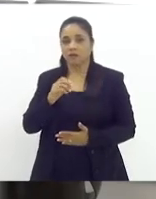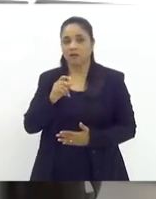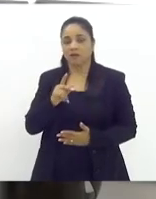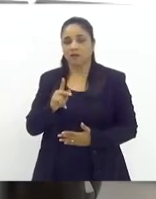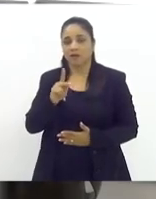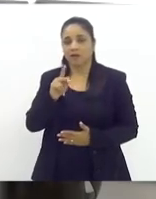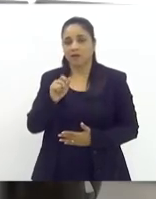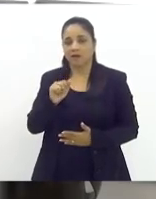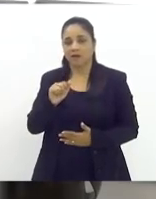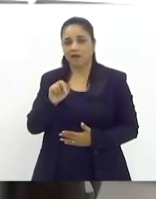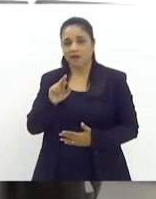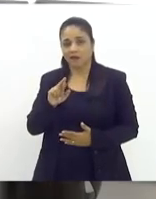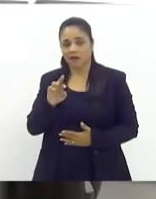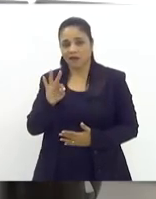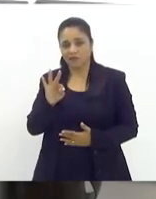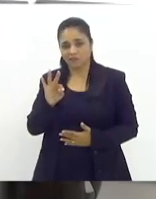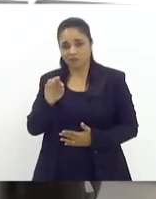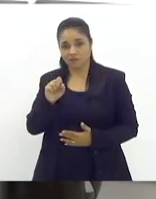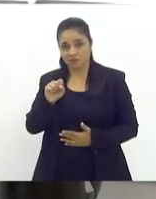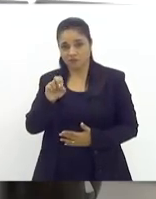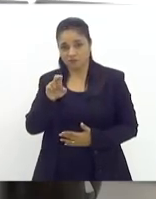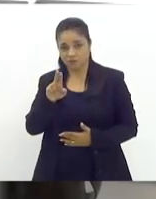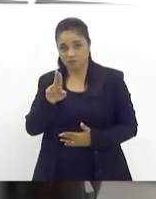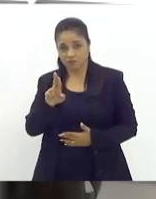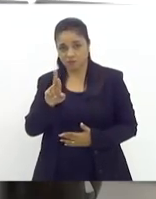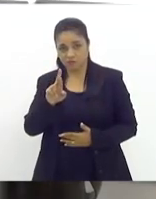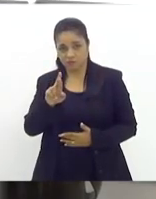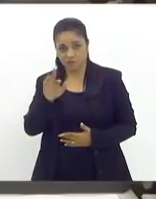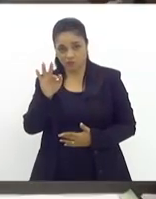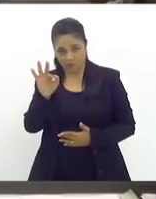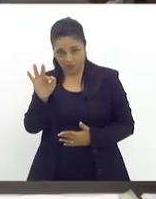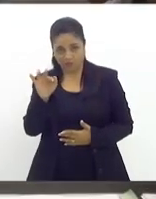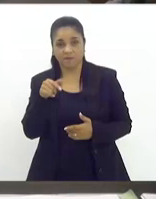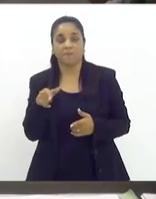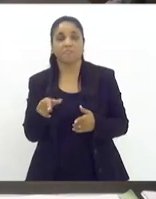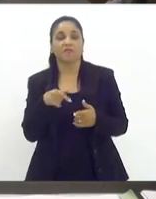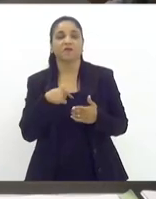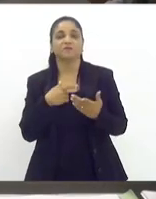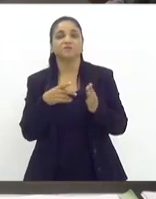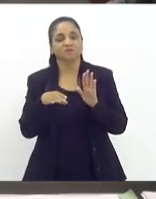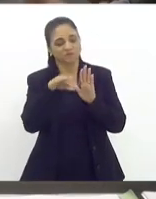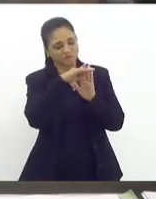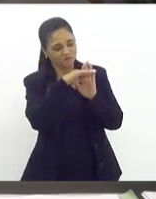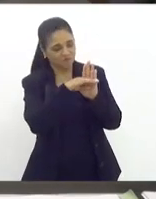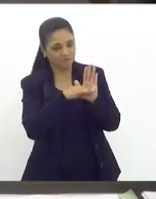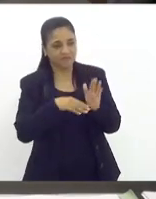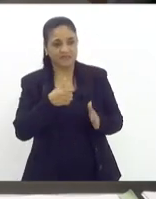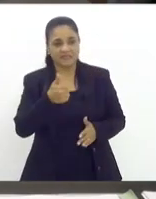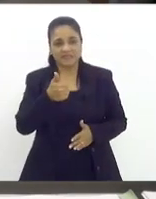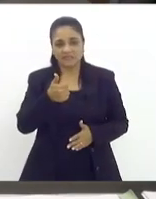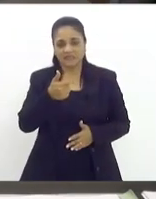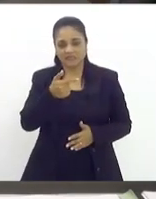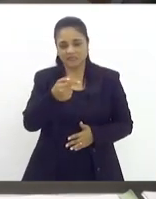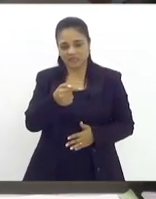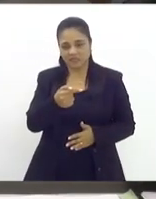Parabéns, obrigado pela presença, muito nos honra. Passo ao 24 da pauta, o PL... 731 de